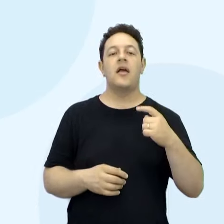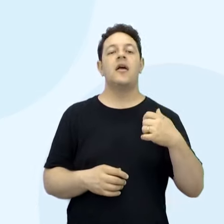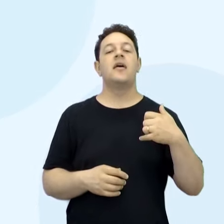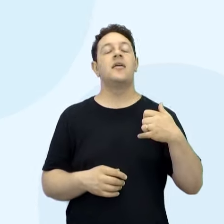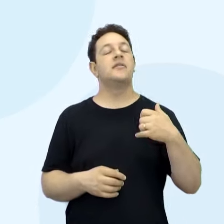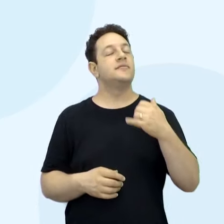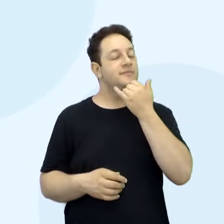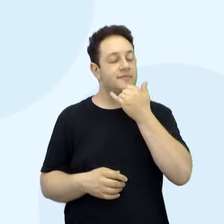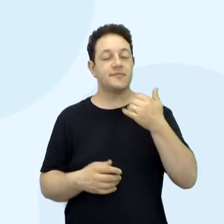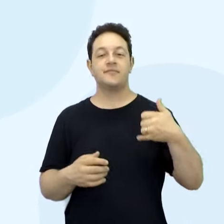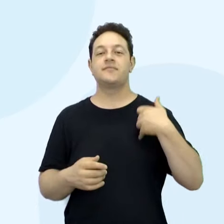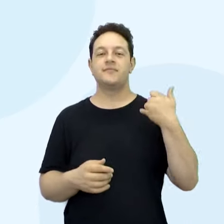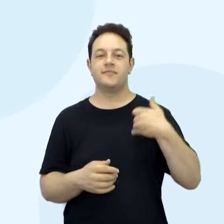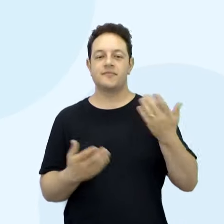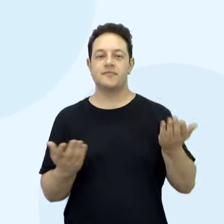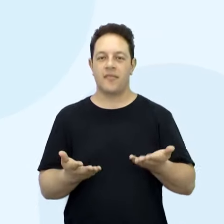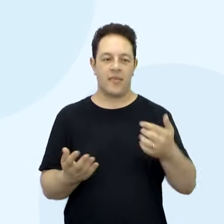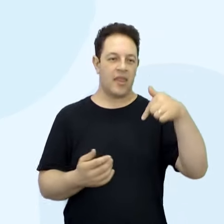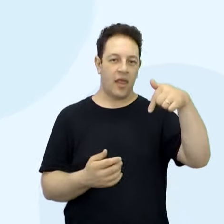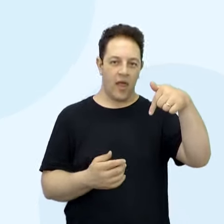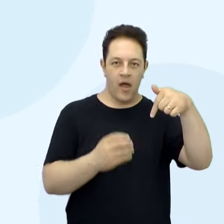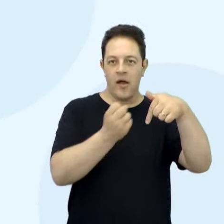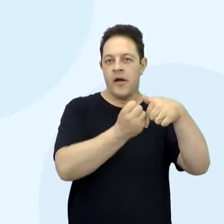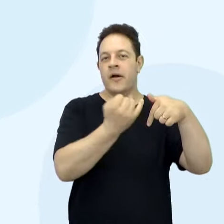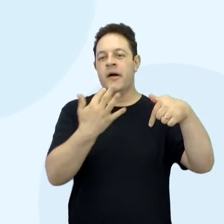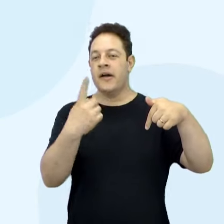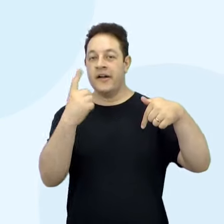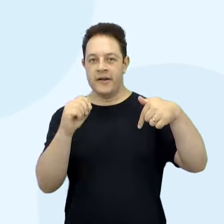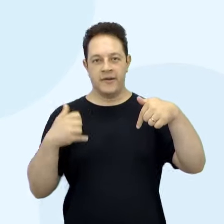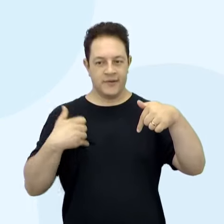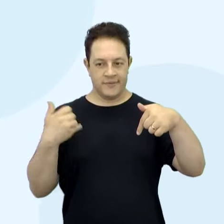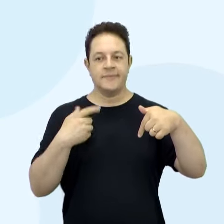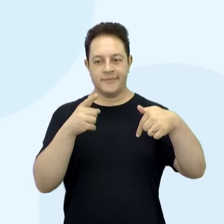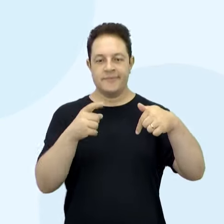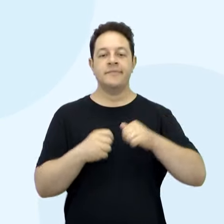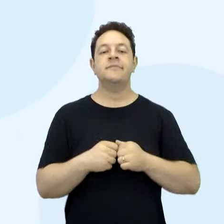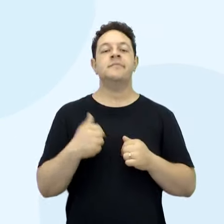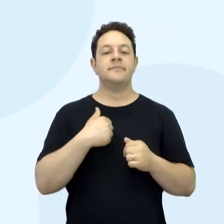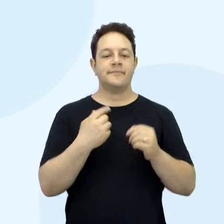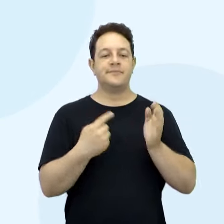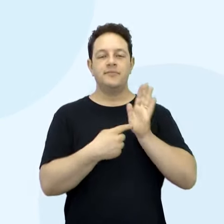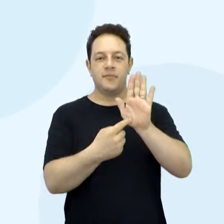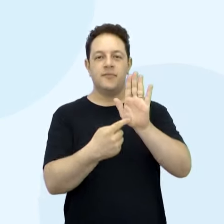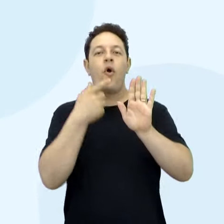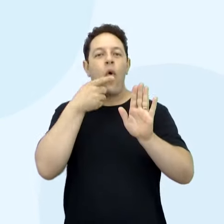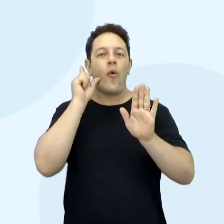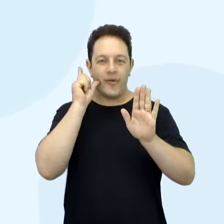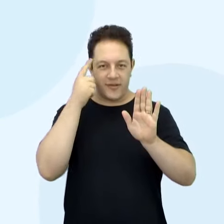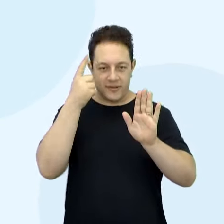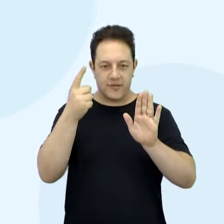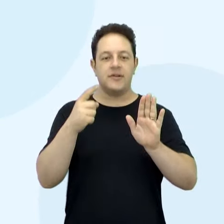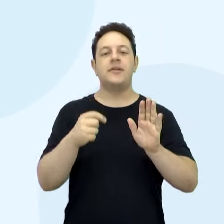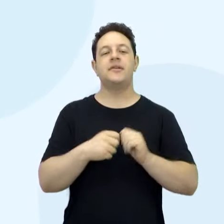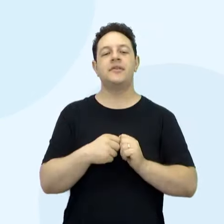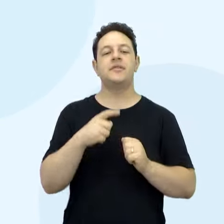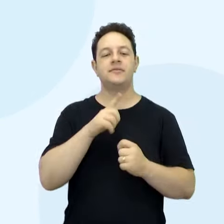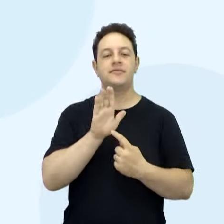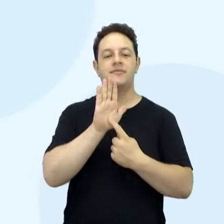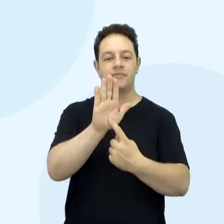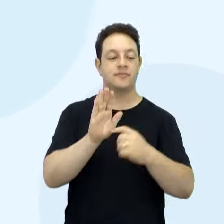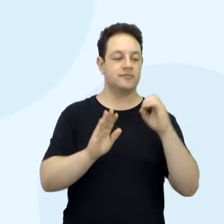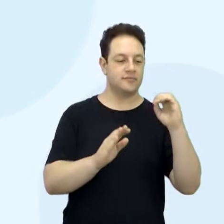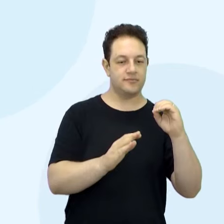anos, de 7 a 10 anos. Eu apresentei ontem para vocês uma projeção